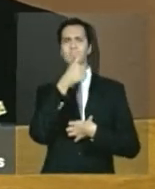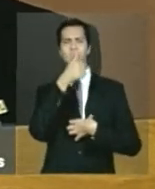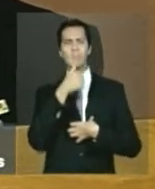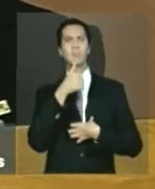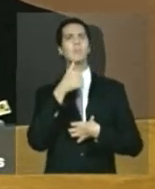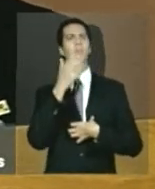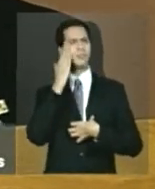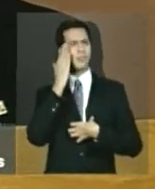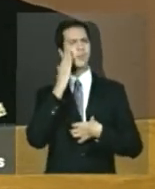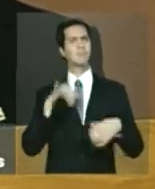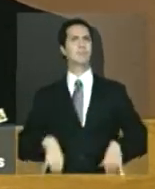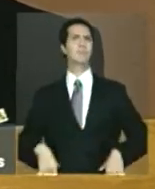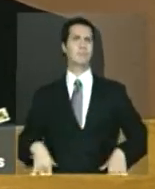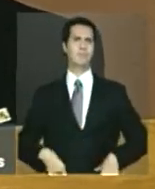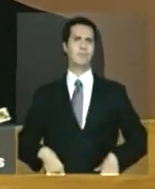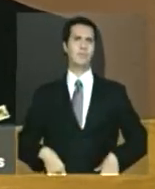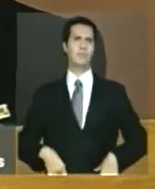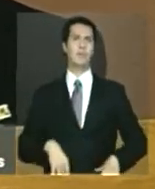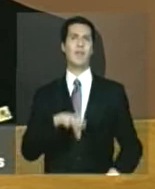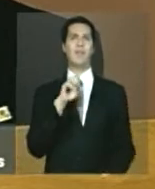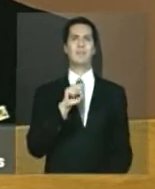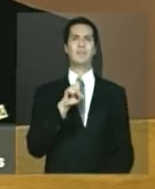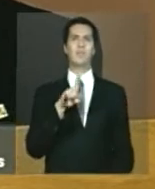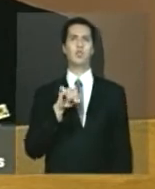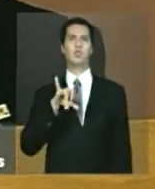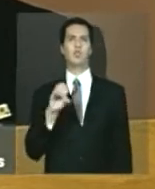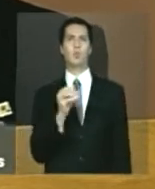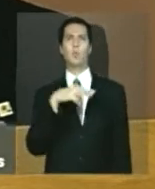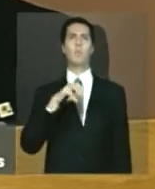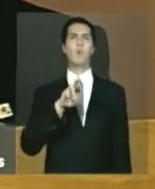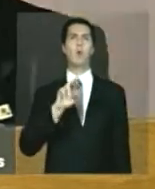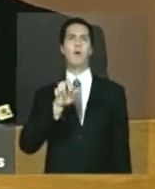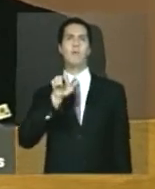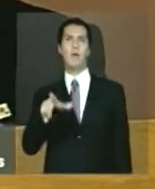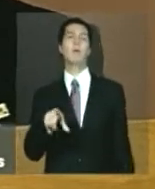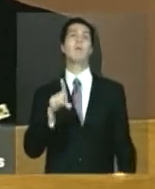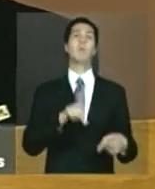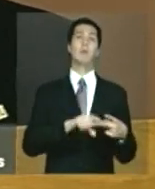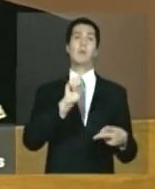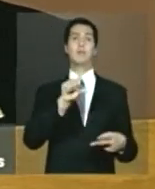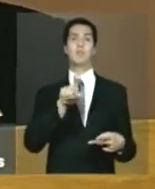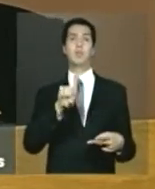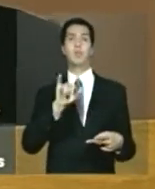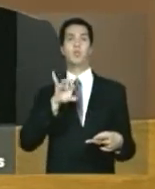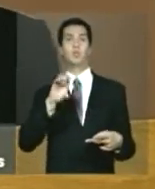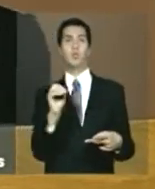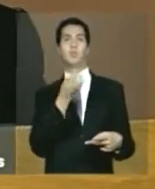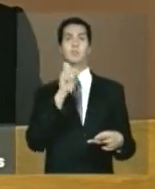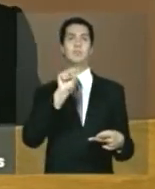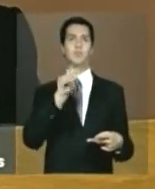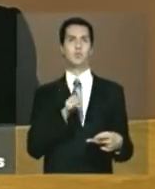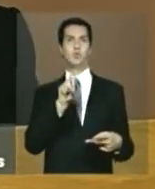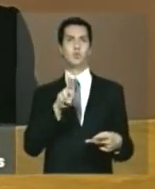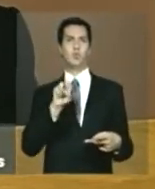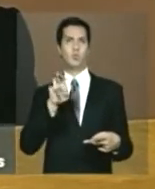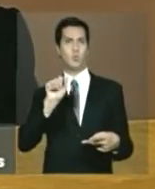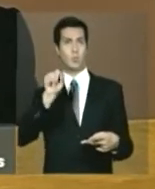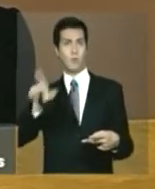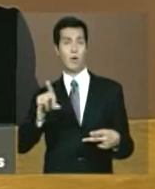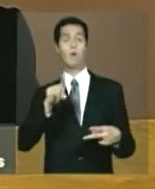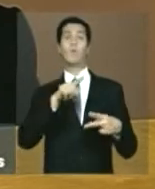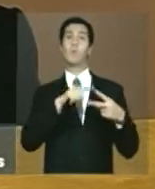significou o assédio moral e o assédio sexual não significa apenas uma violência naquele